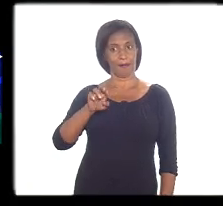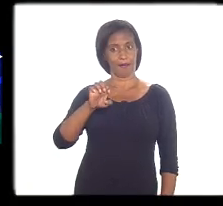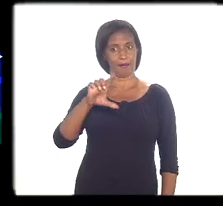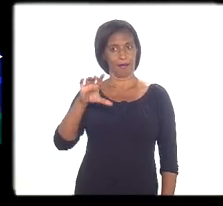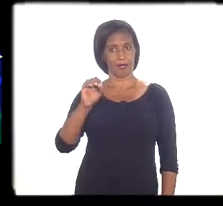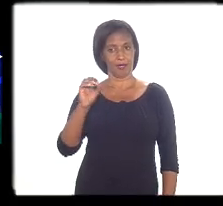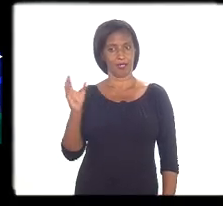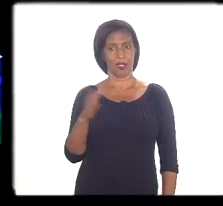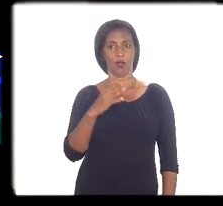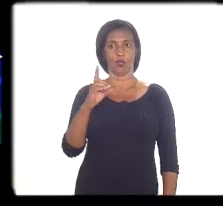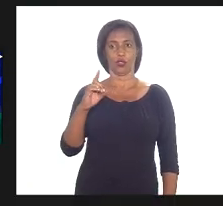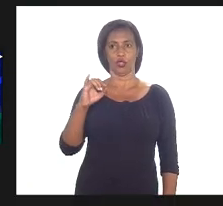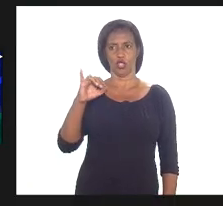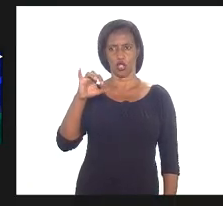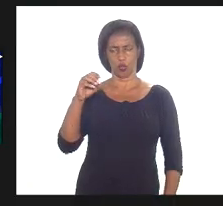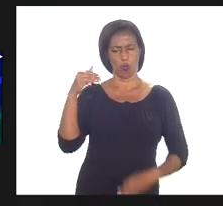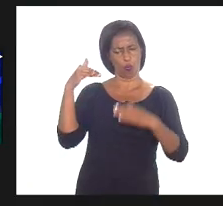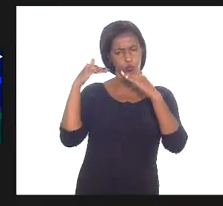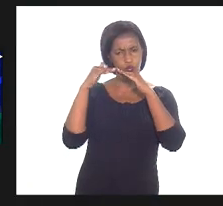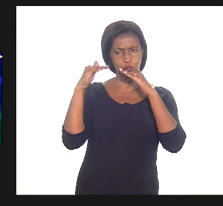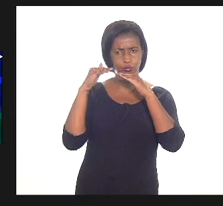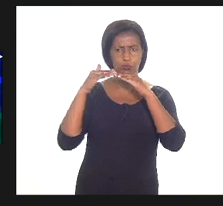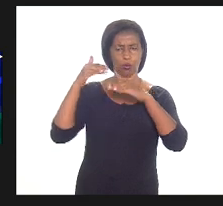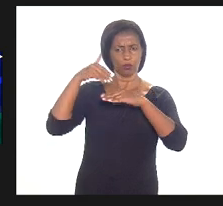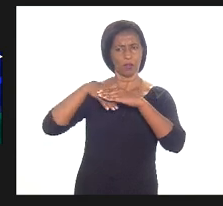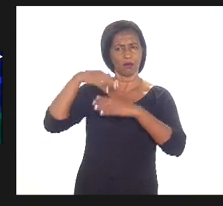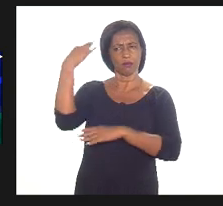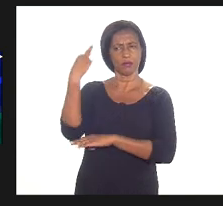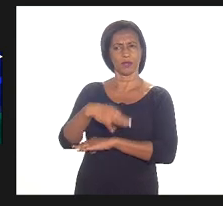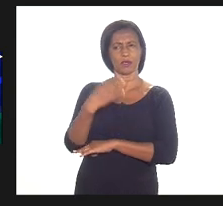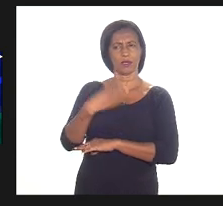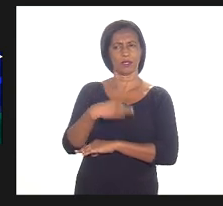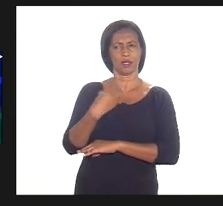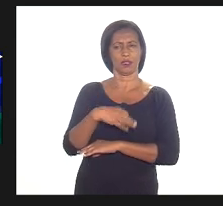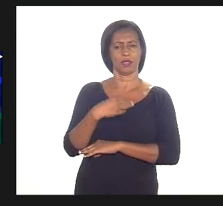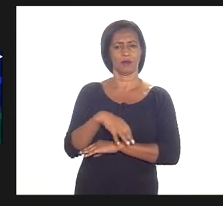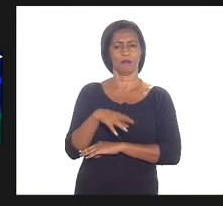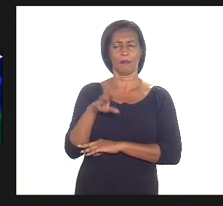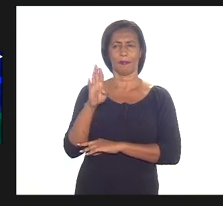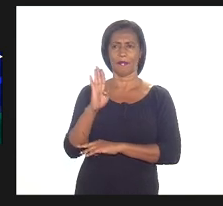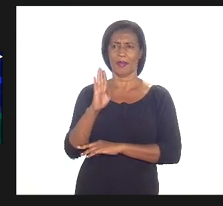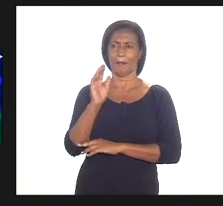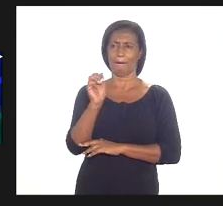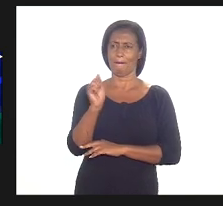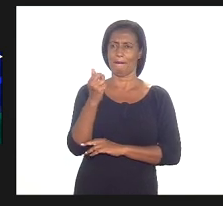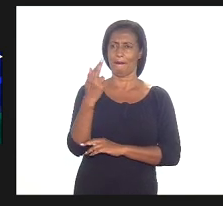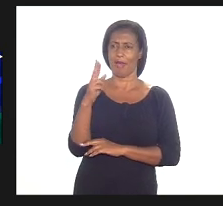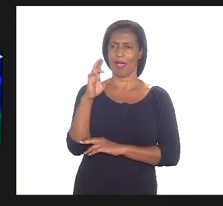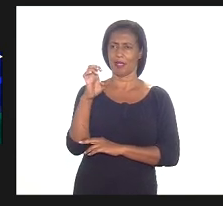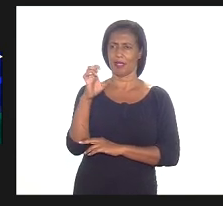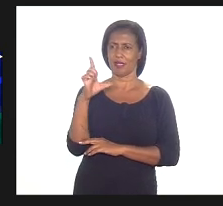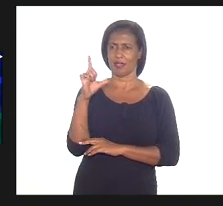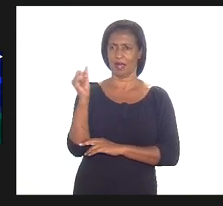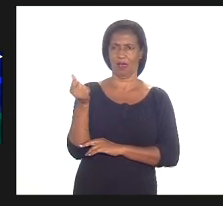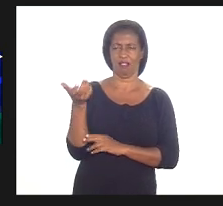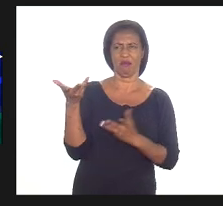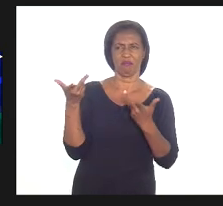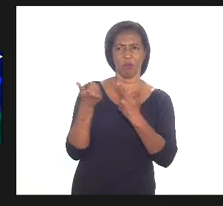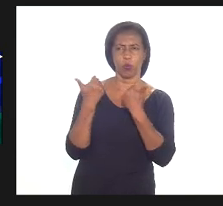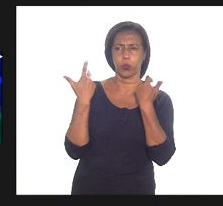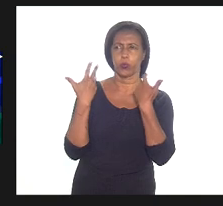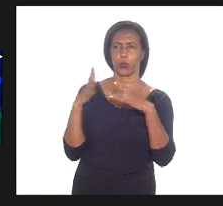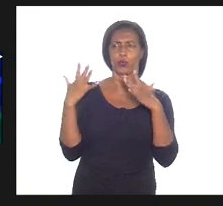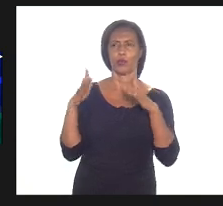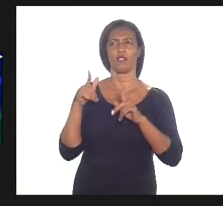voto favorável Com certeza parcelar uma pessoa sensacional nou tenho certeza que foram trabalho